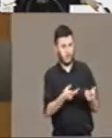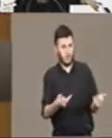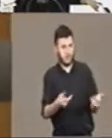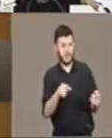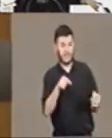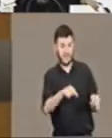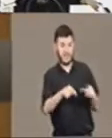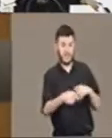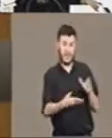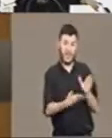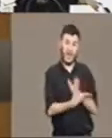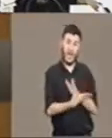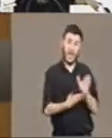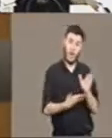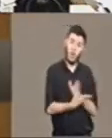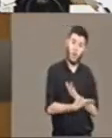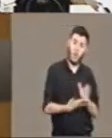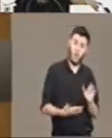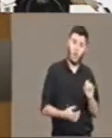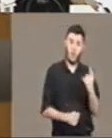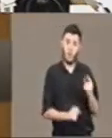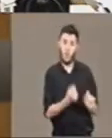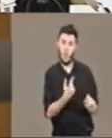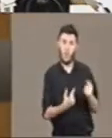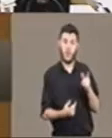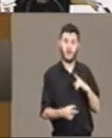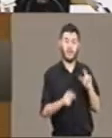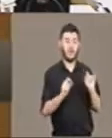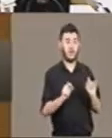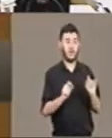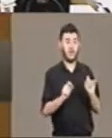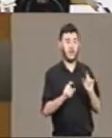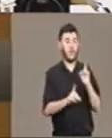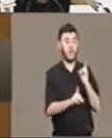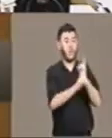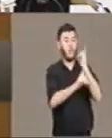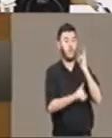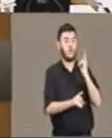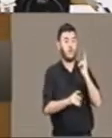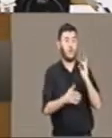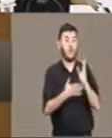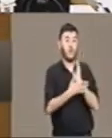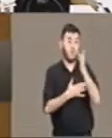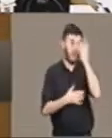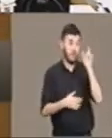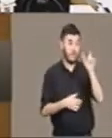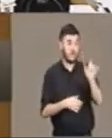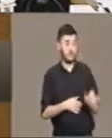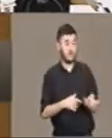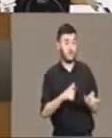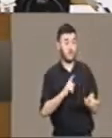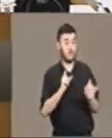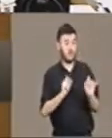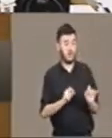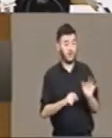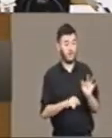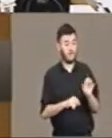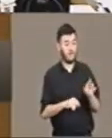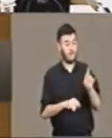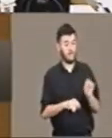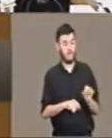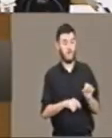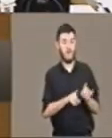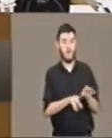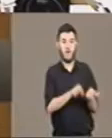a alguma pessoa com foro de prerrogativa de pode função... Usar. Pode. Pode usar. Pode. Esse é o posicionamento do ministro Luiz